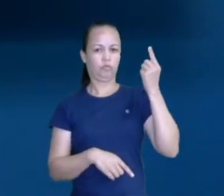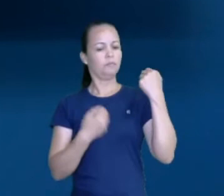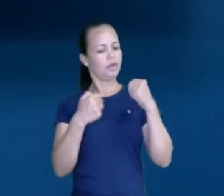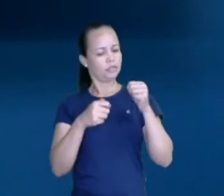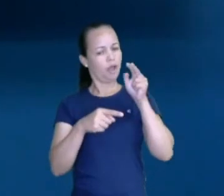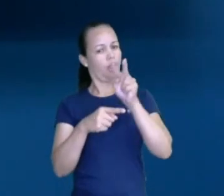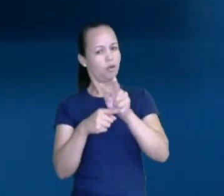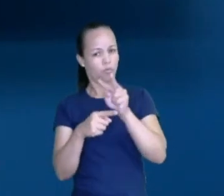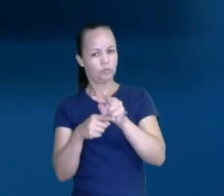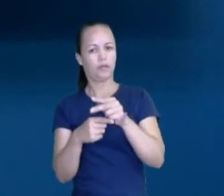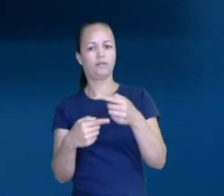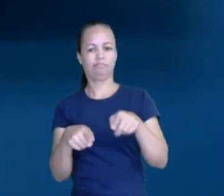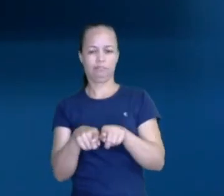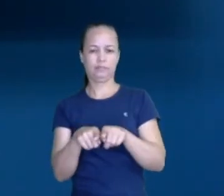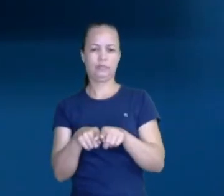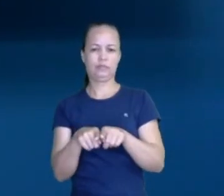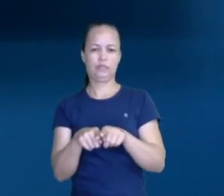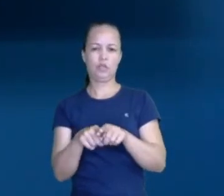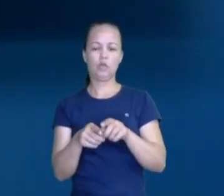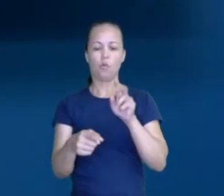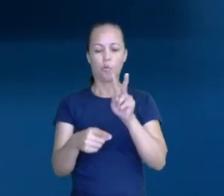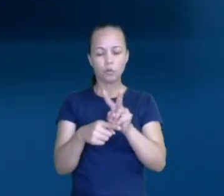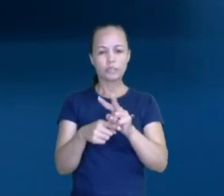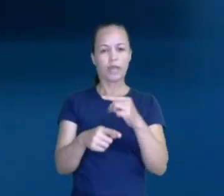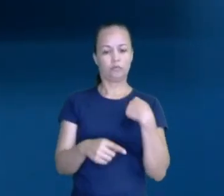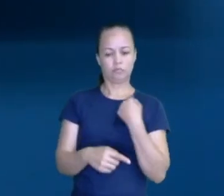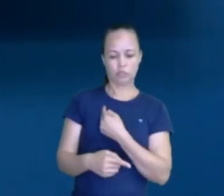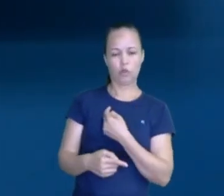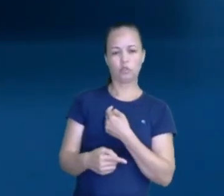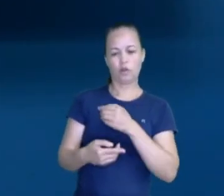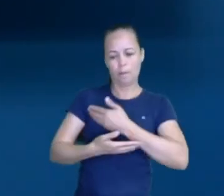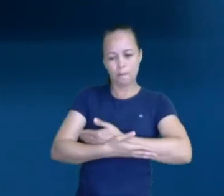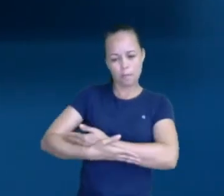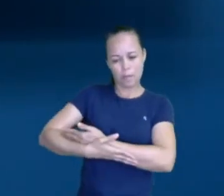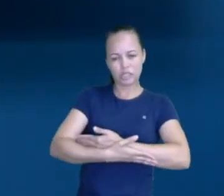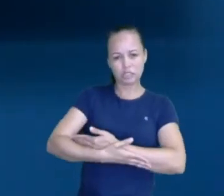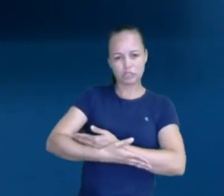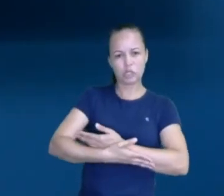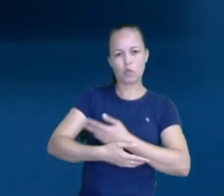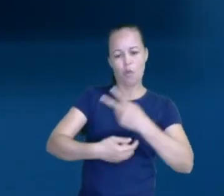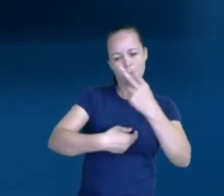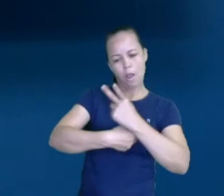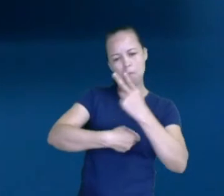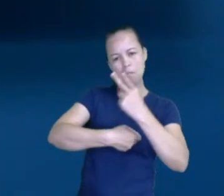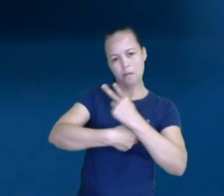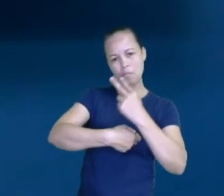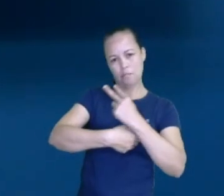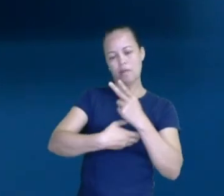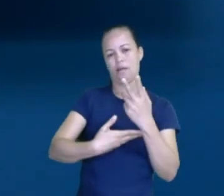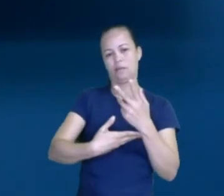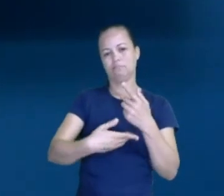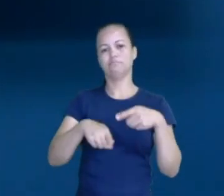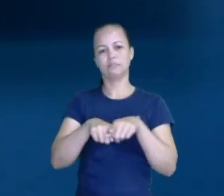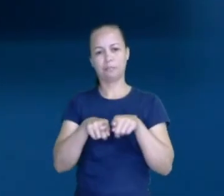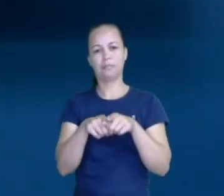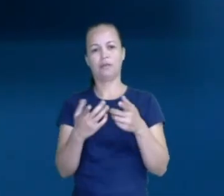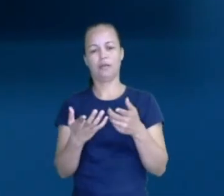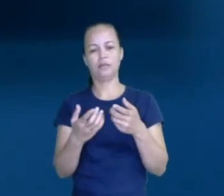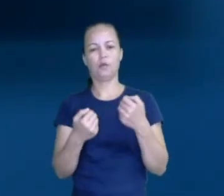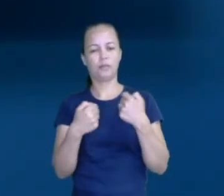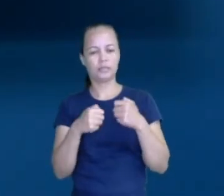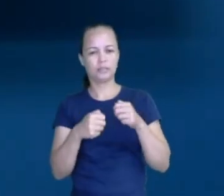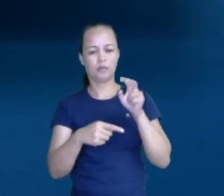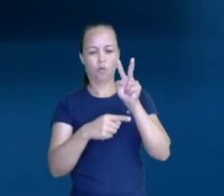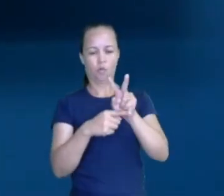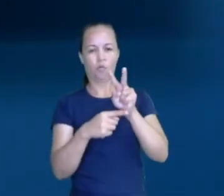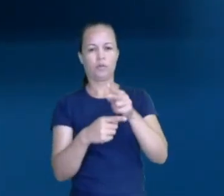não cuidaram de nós quando nós éramos bebezinhos e totalmente dependentes deles? Nosso papel, quando ficar adulto, é cuidar da nossa mamãe e do